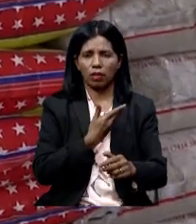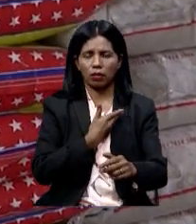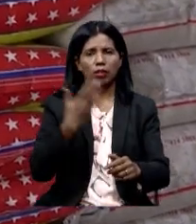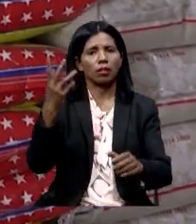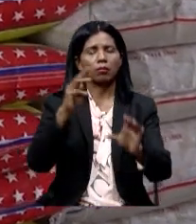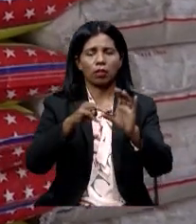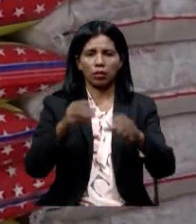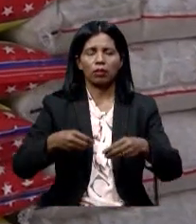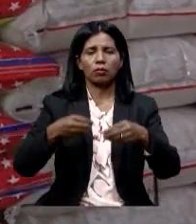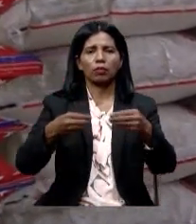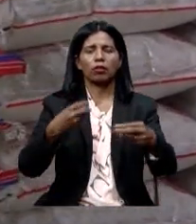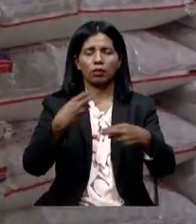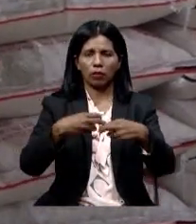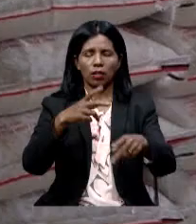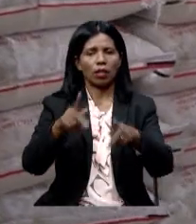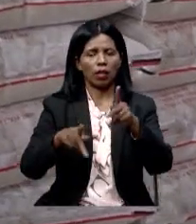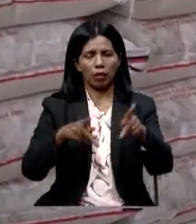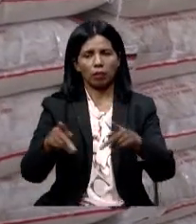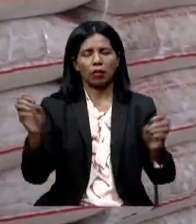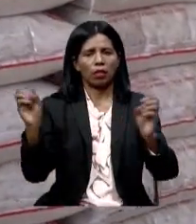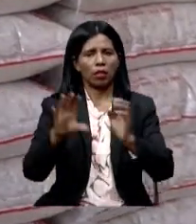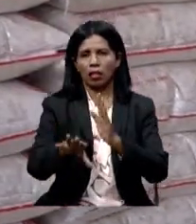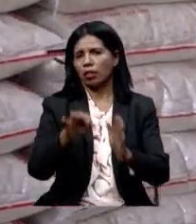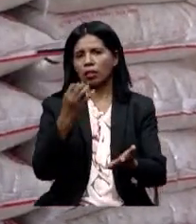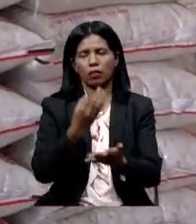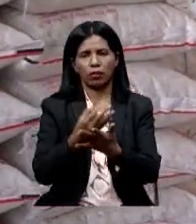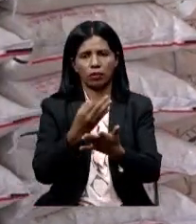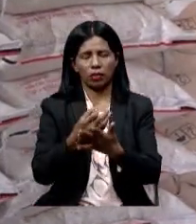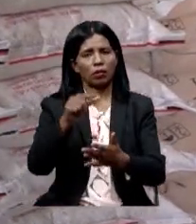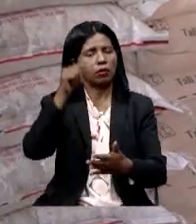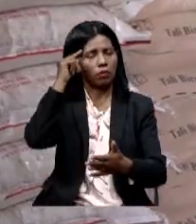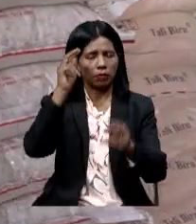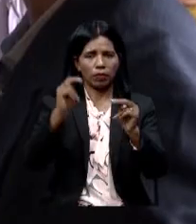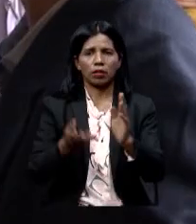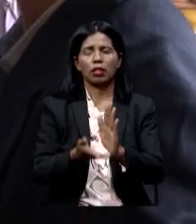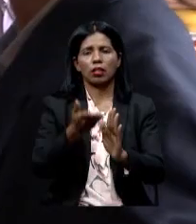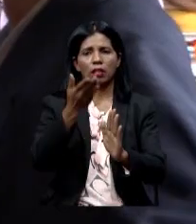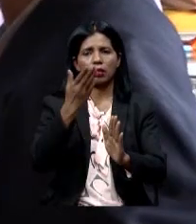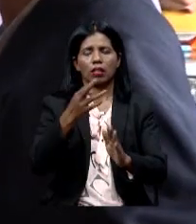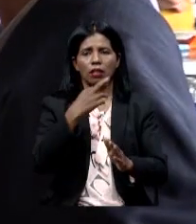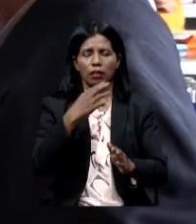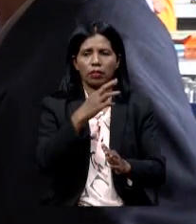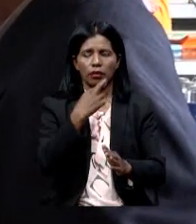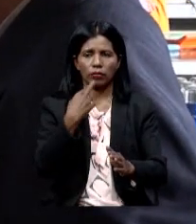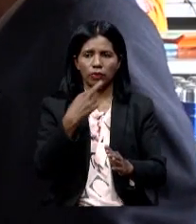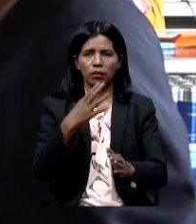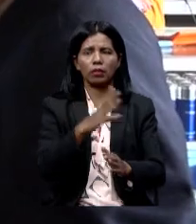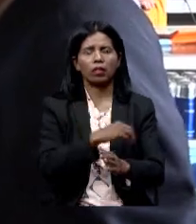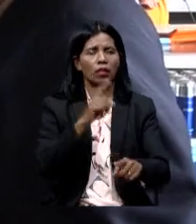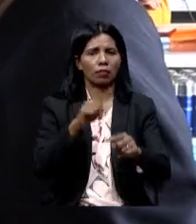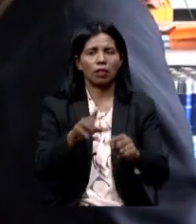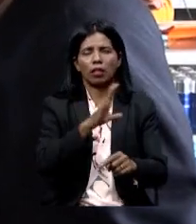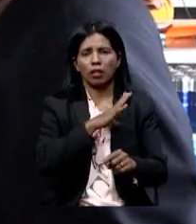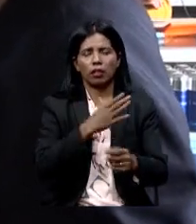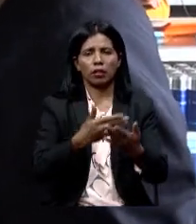hodi implica povo kik nebe la ihe rendimento. Tamane governo precisa ha sae produção railaran, nune la bele depende bebek